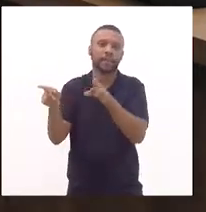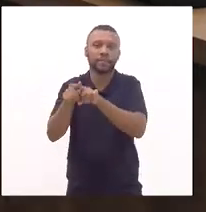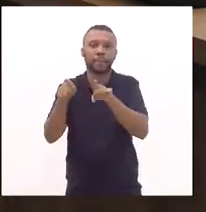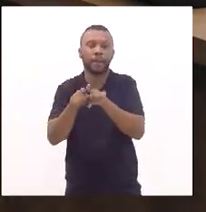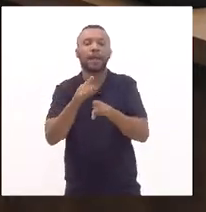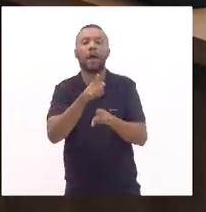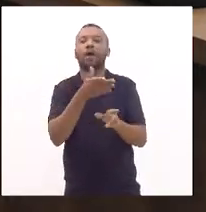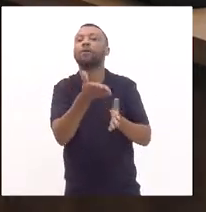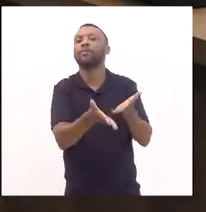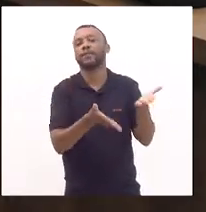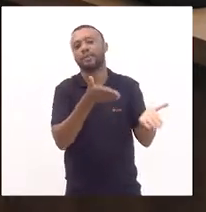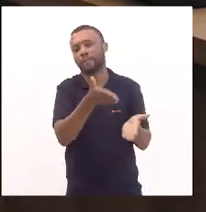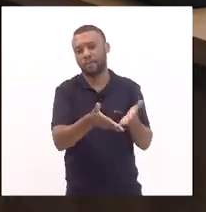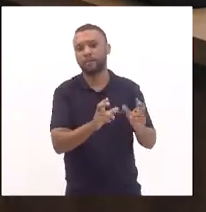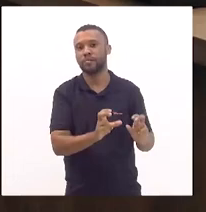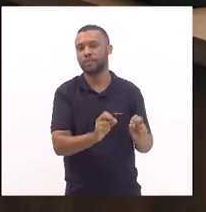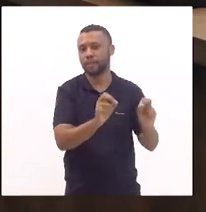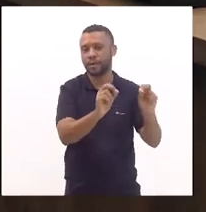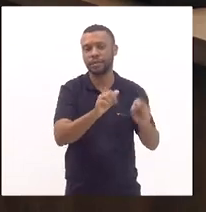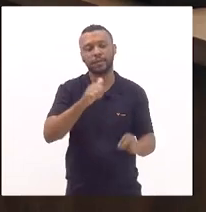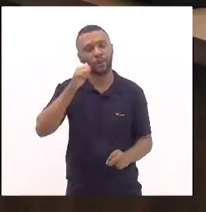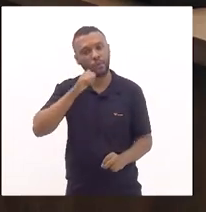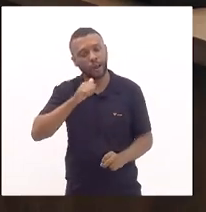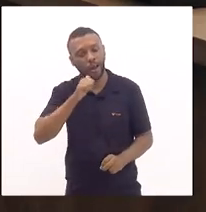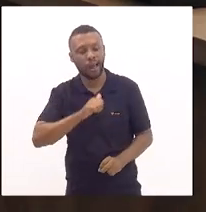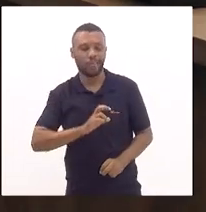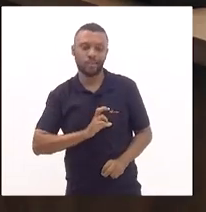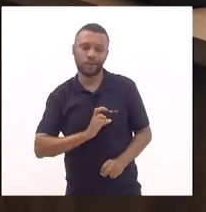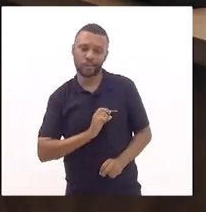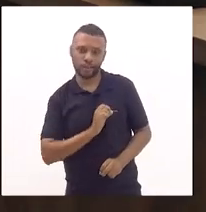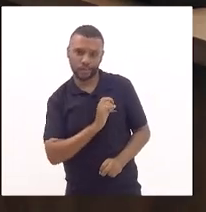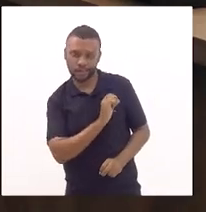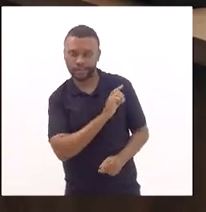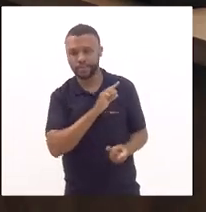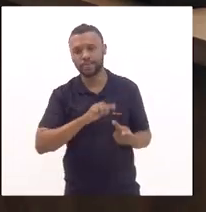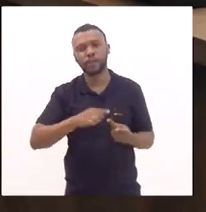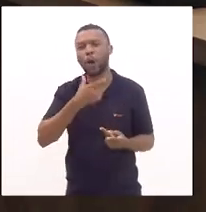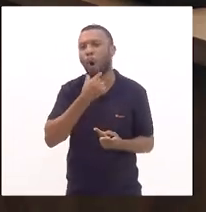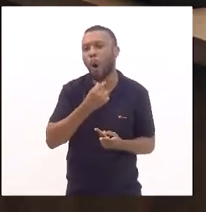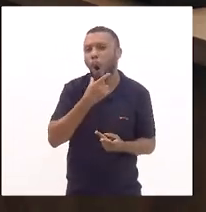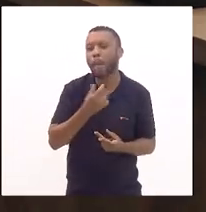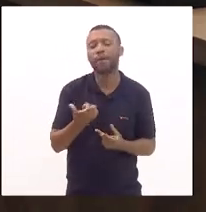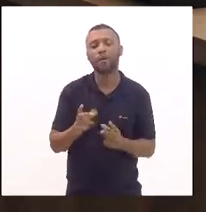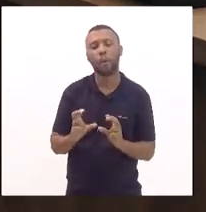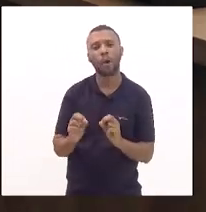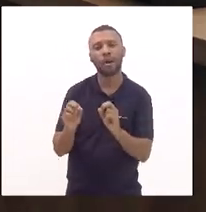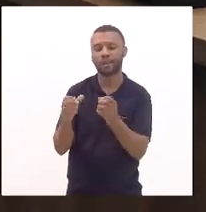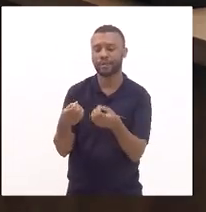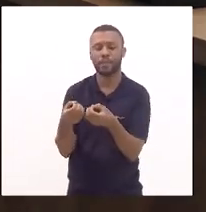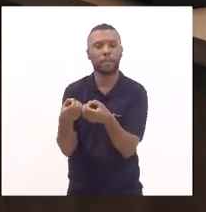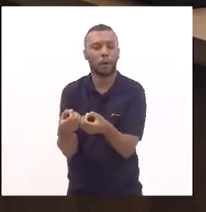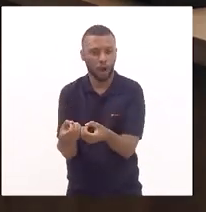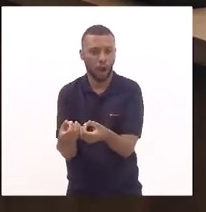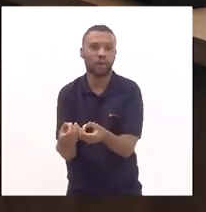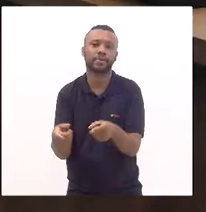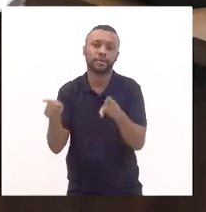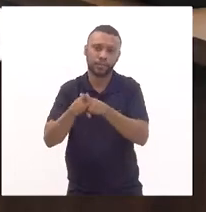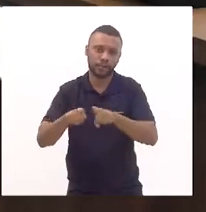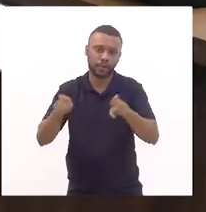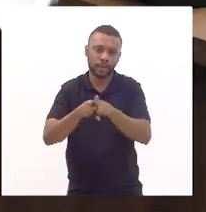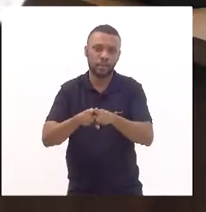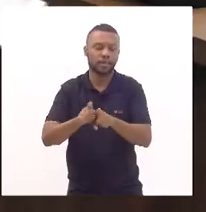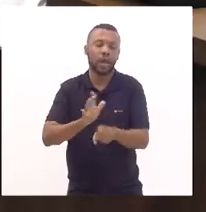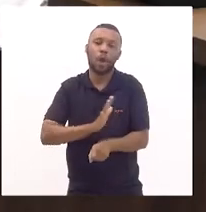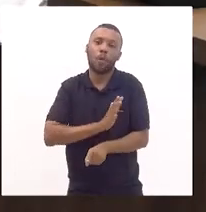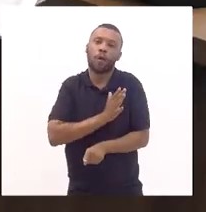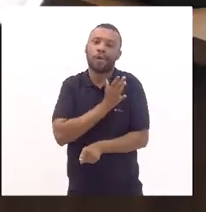ao tratamento de câncer. Mulheres estão morrendo de câncer de mama, homem com câncer de próstata, tão